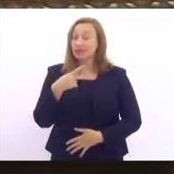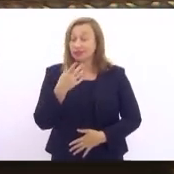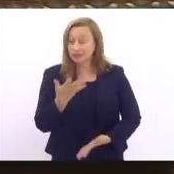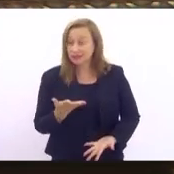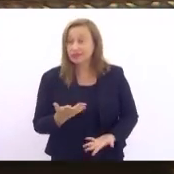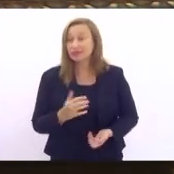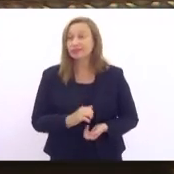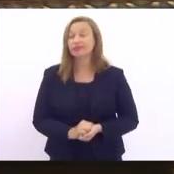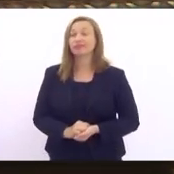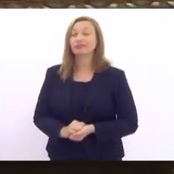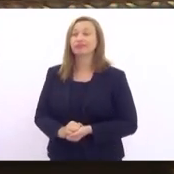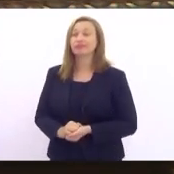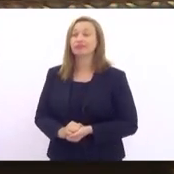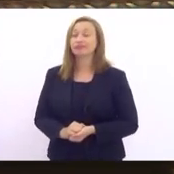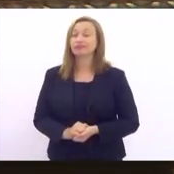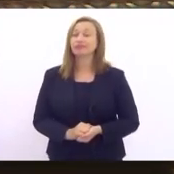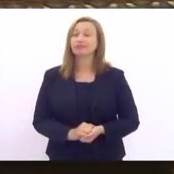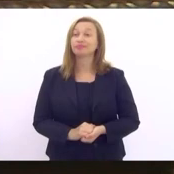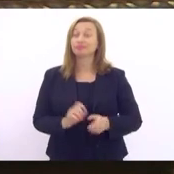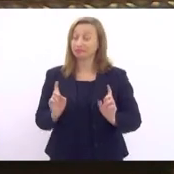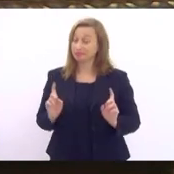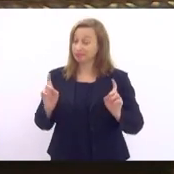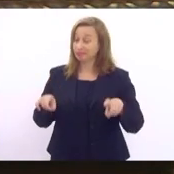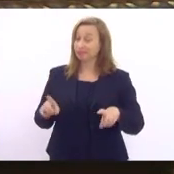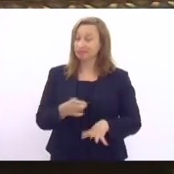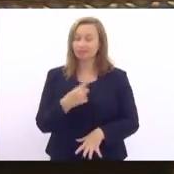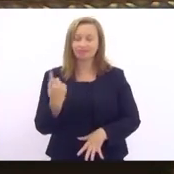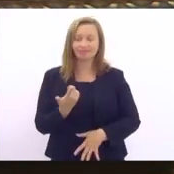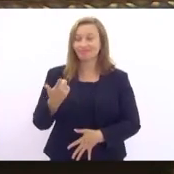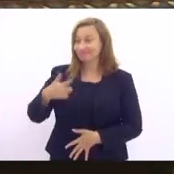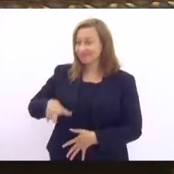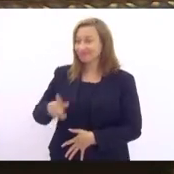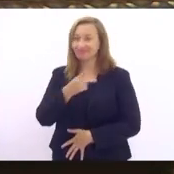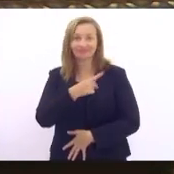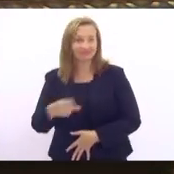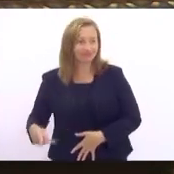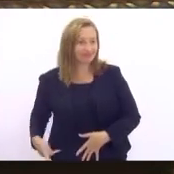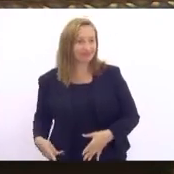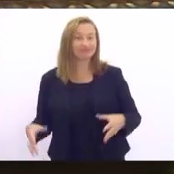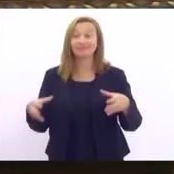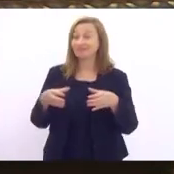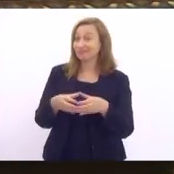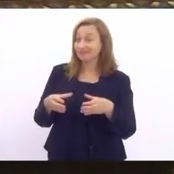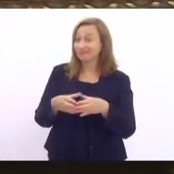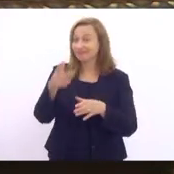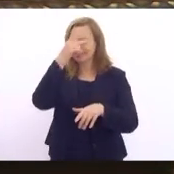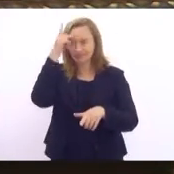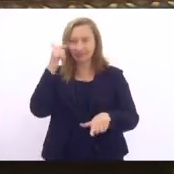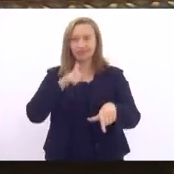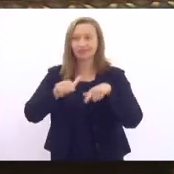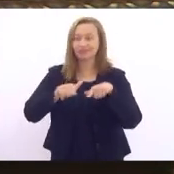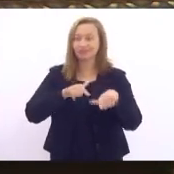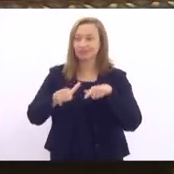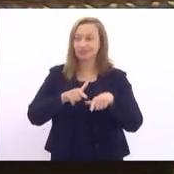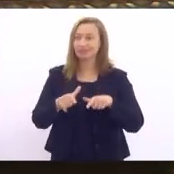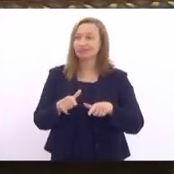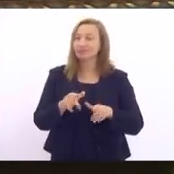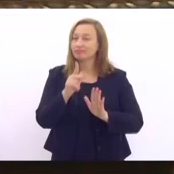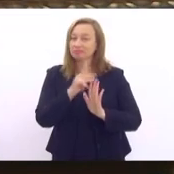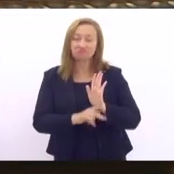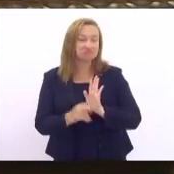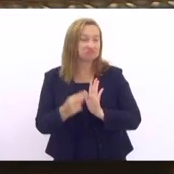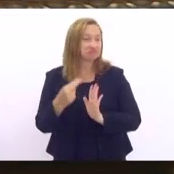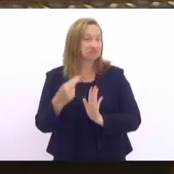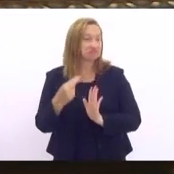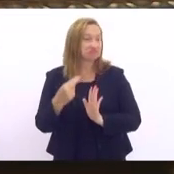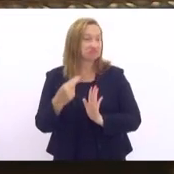nossa mandata, enquanto mais uma vez presidenta da Comissão de Trabalho, em relação ao projeto, e não poderia deixar de vir à tribuna no